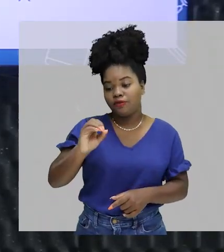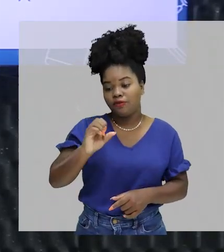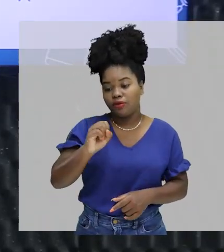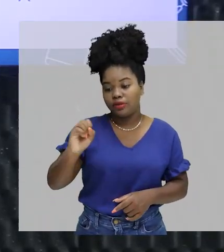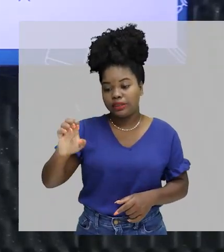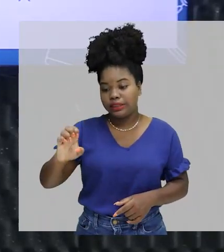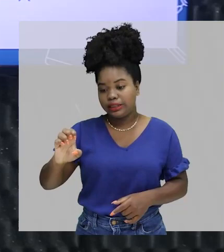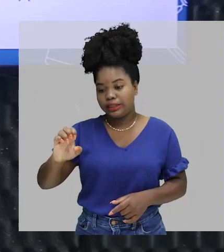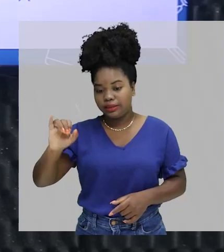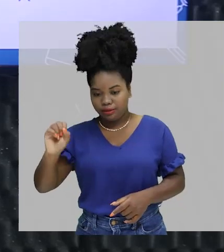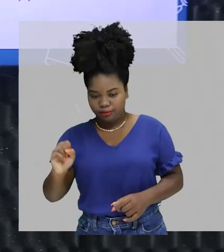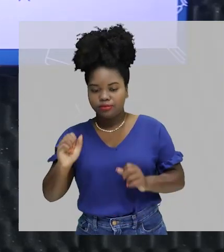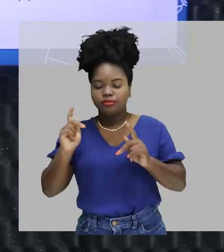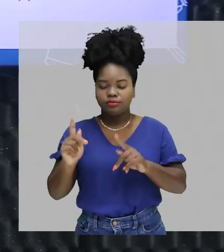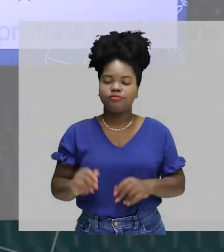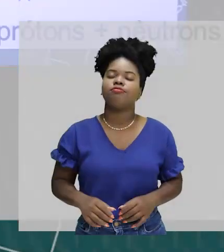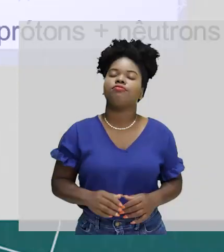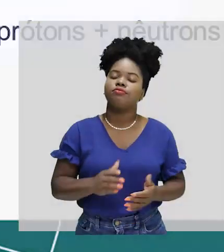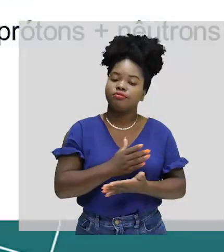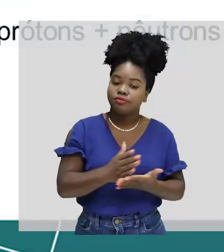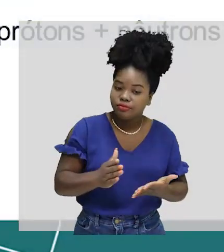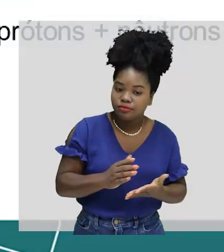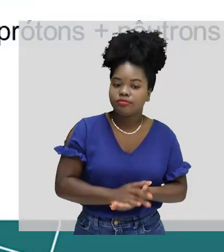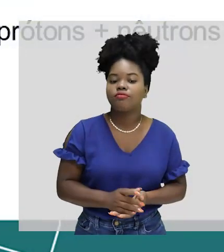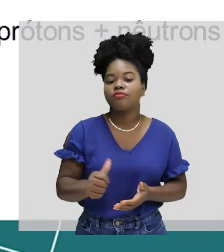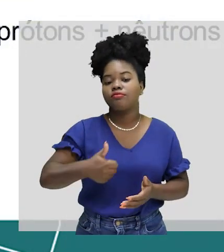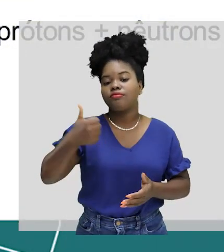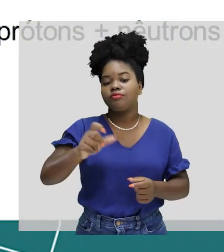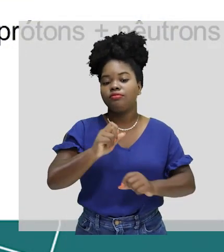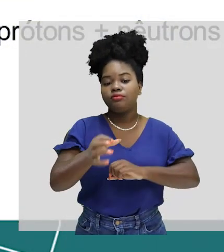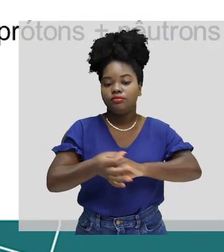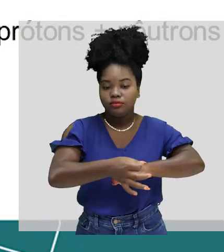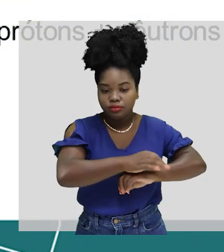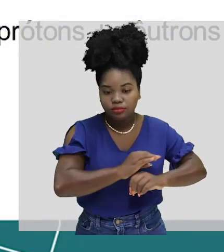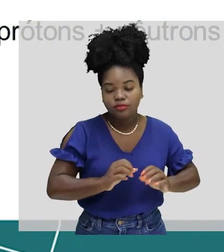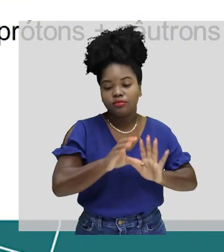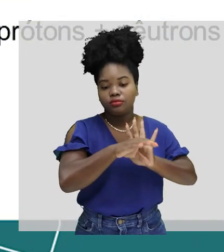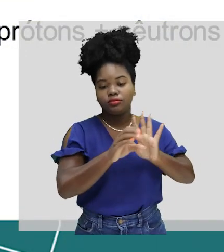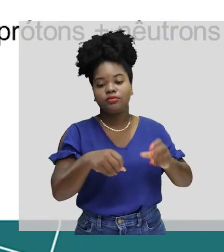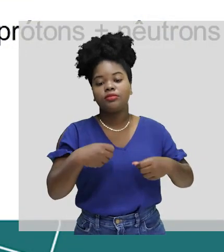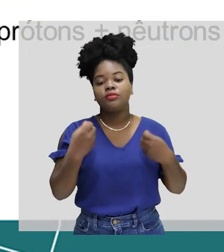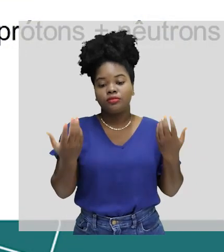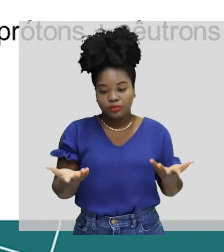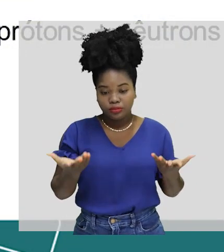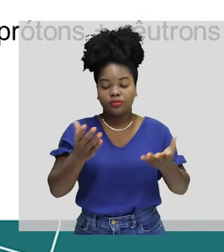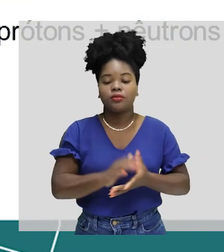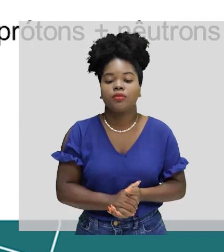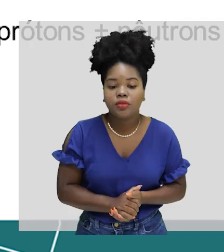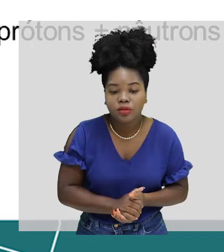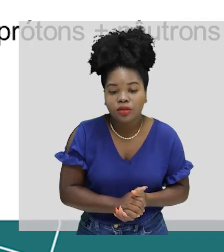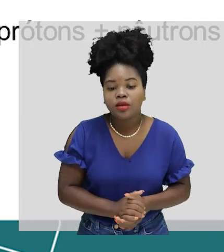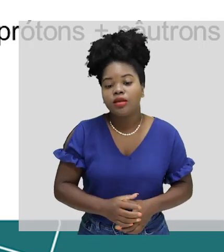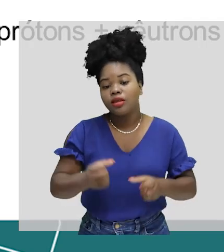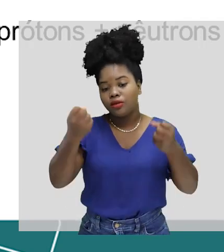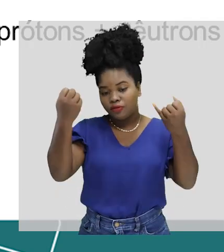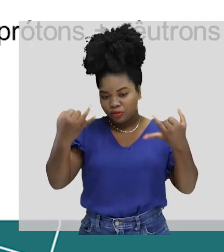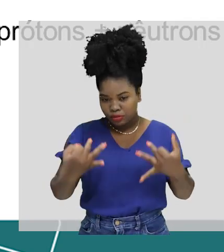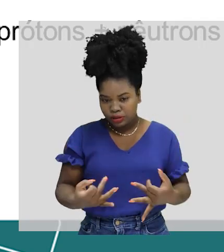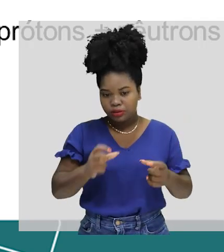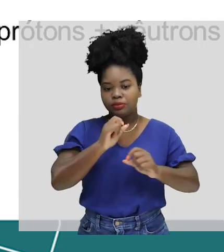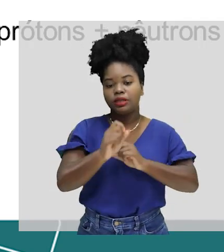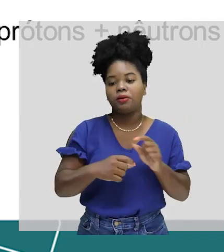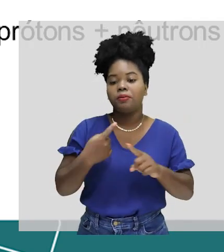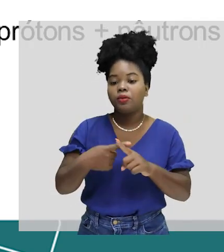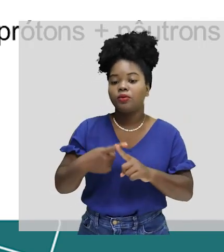turminha. Bom, primeiramente falando sobre o átomo. Já que estamos falando de radioatividade, e a radioatividade é um